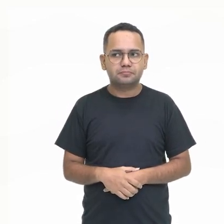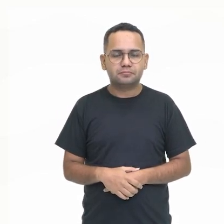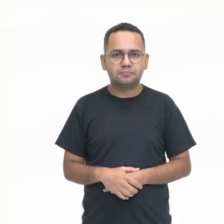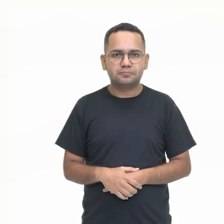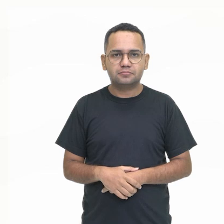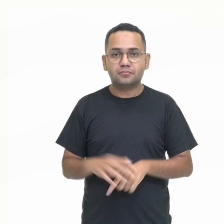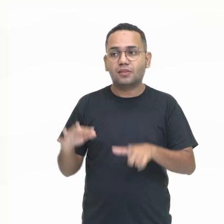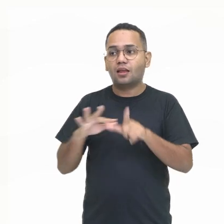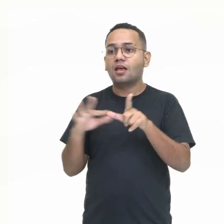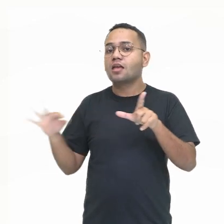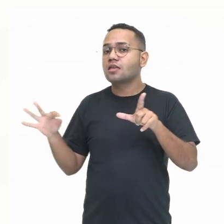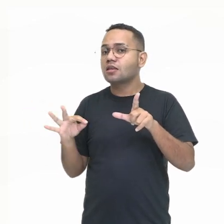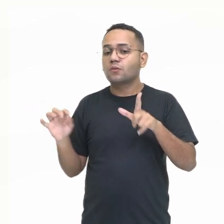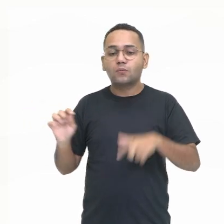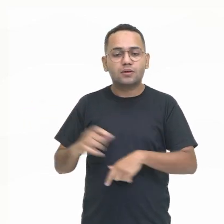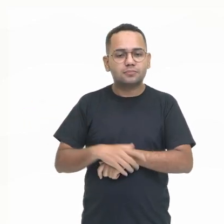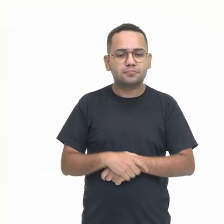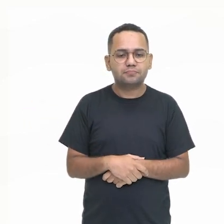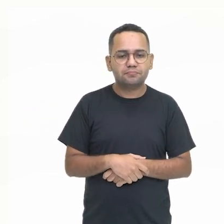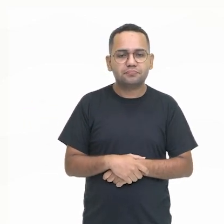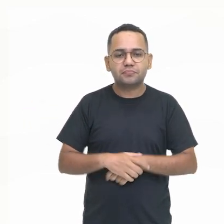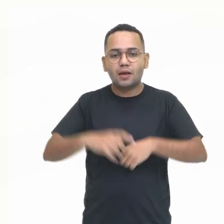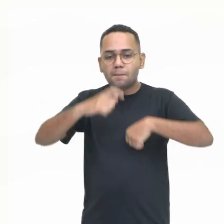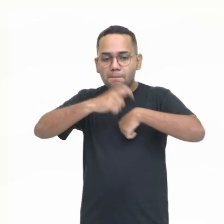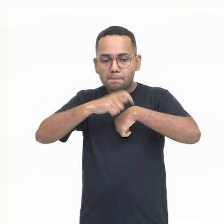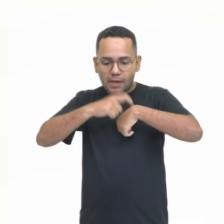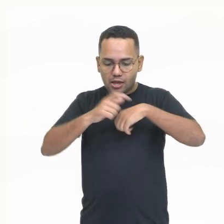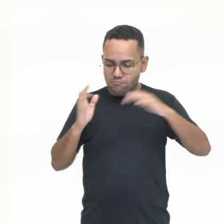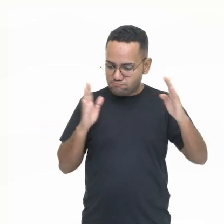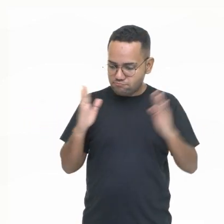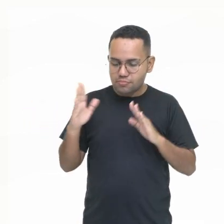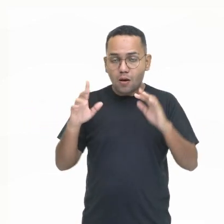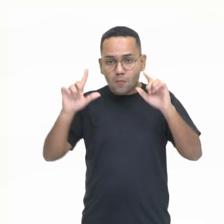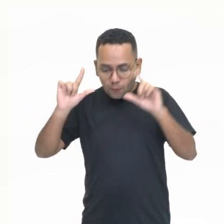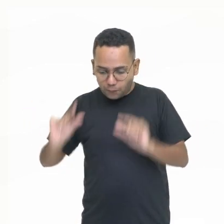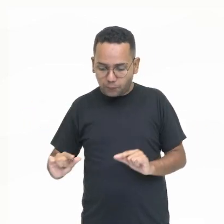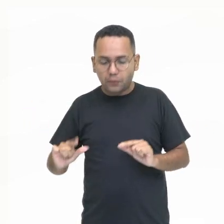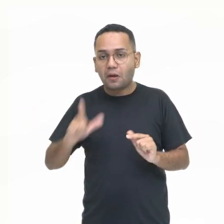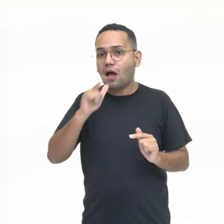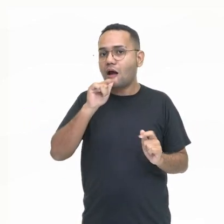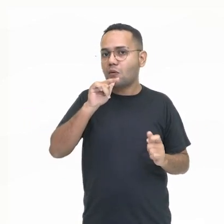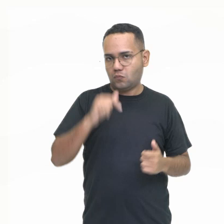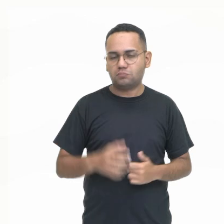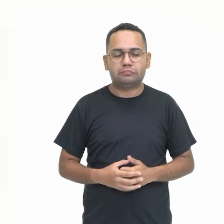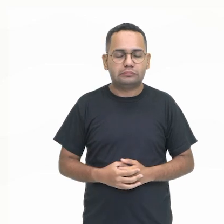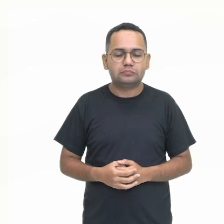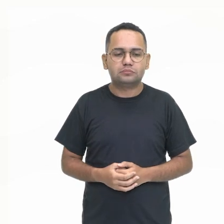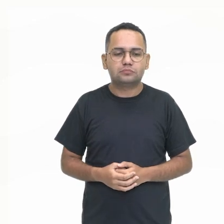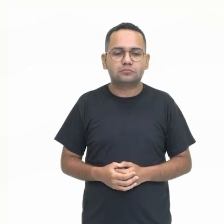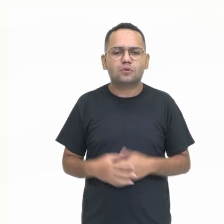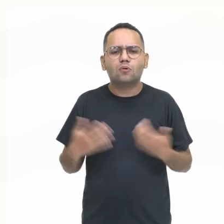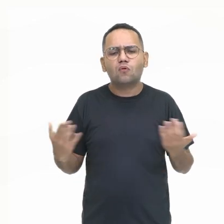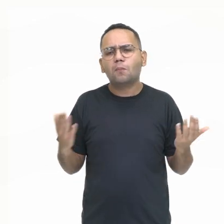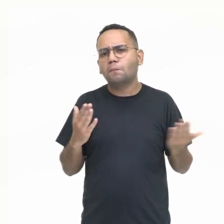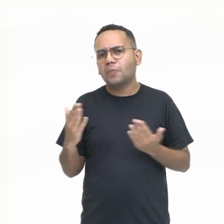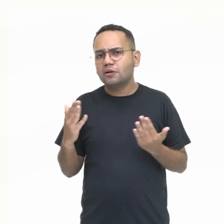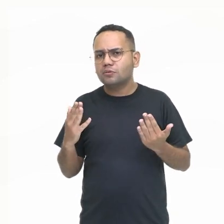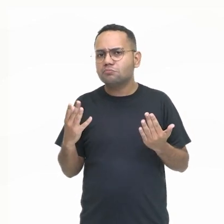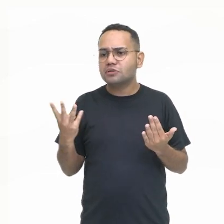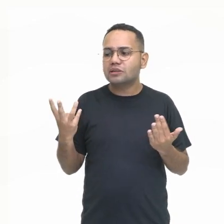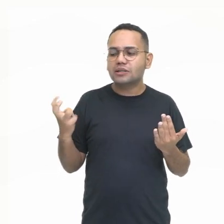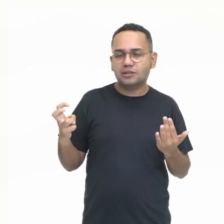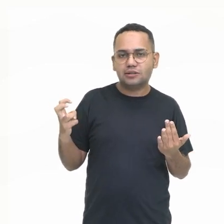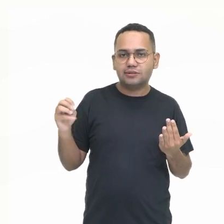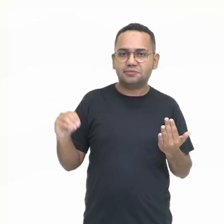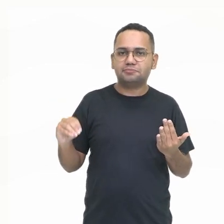horizontal, tempo máximo para o reservatório esvaziar. Qual foi o tempo máximo para o reservatório esvaziar? O tempo máximo foi